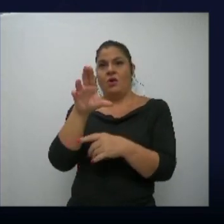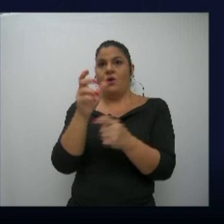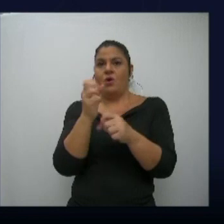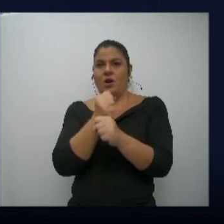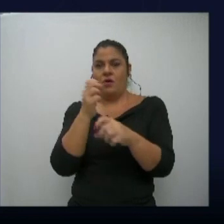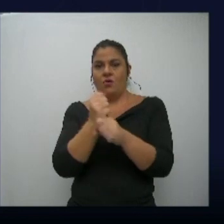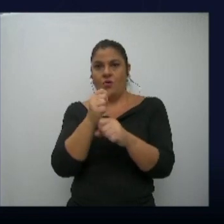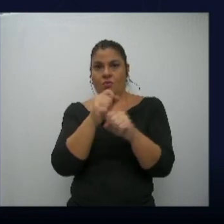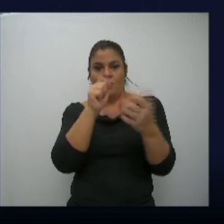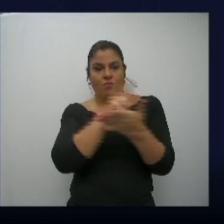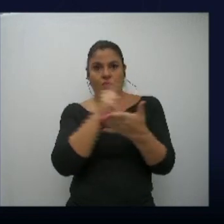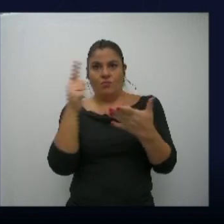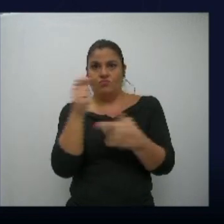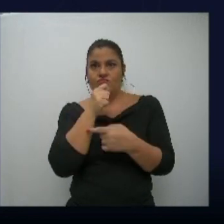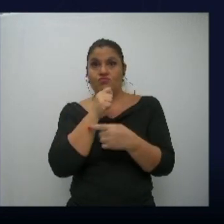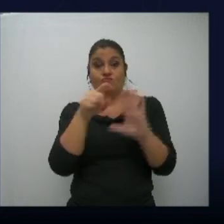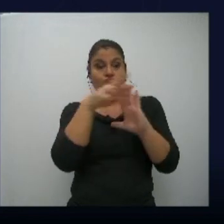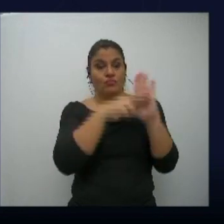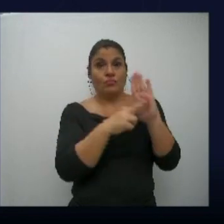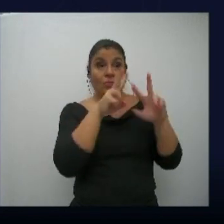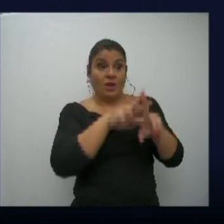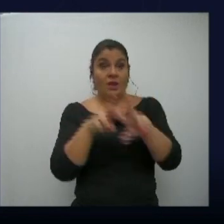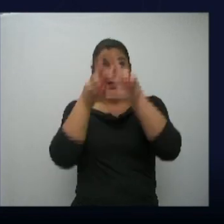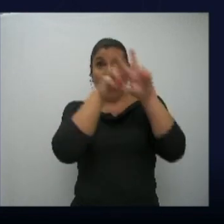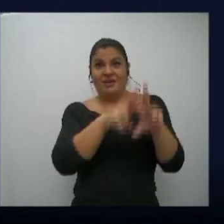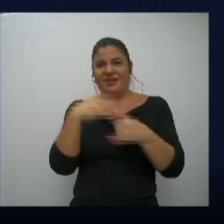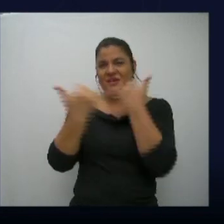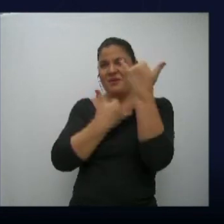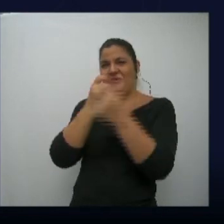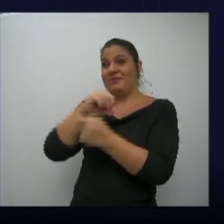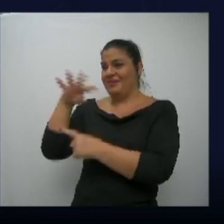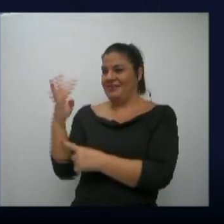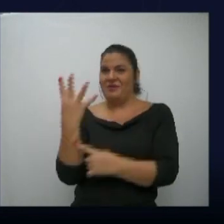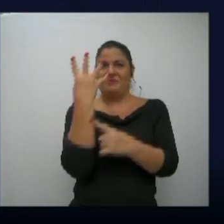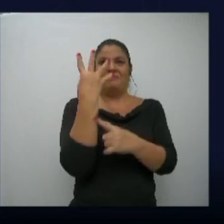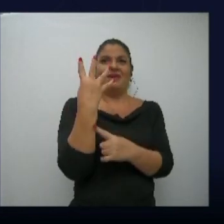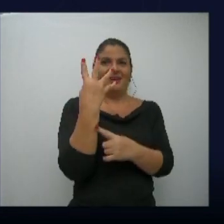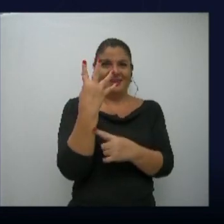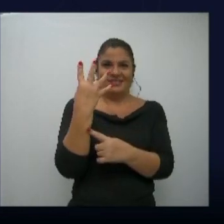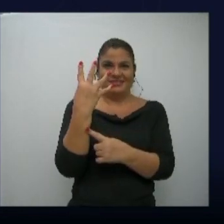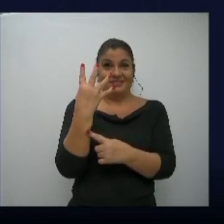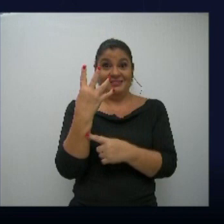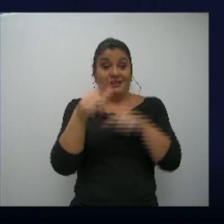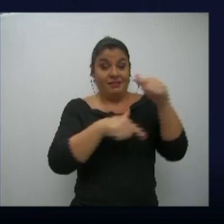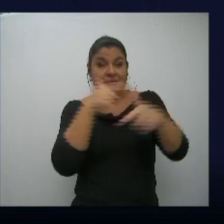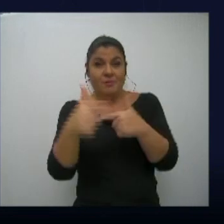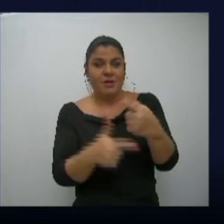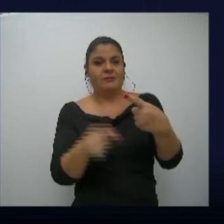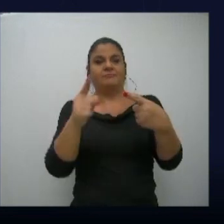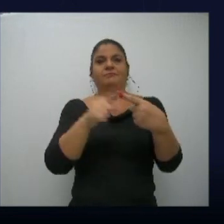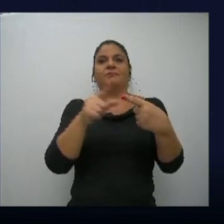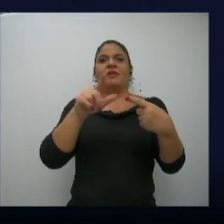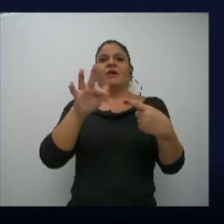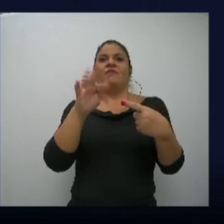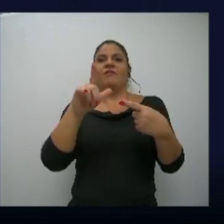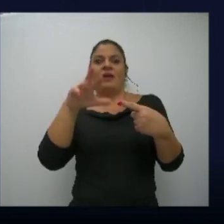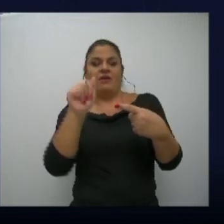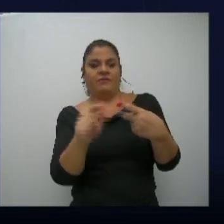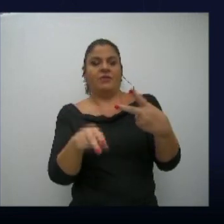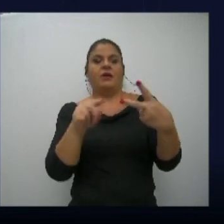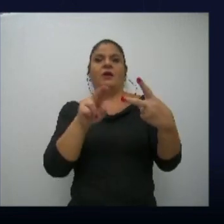importância da gente revê essa regra eu costumo brincar que já tem um Quarteto Fantástico trabalhando sobre isso que a Flávia multa